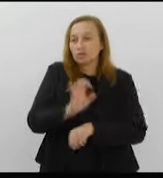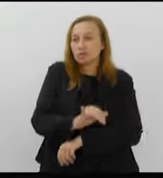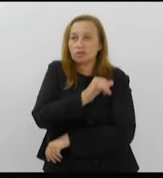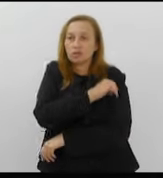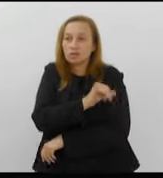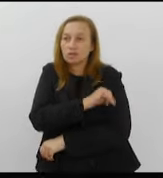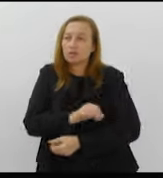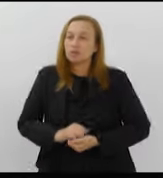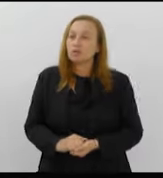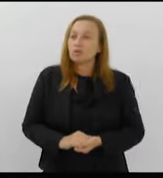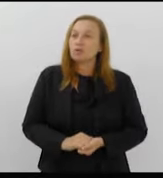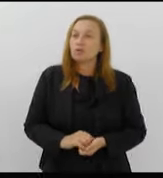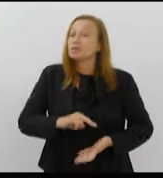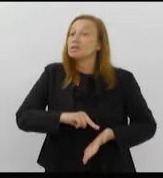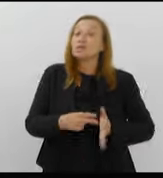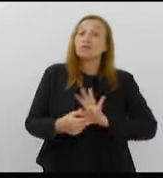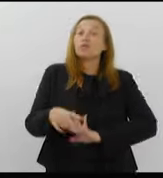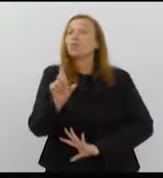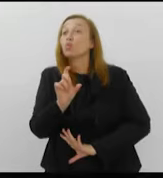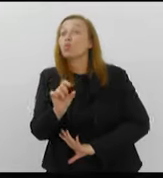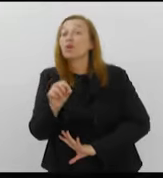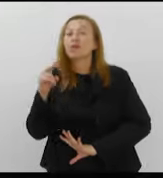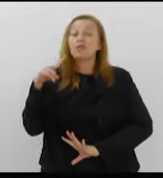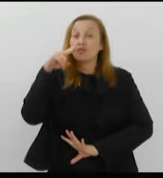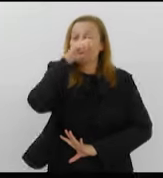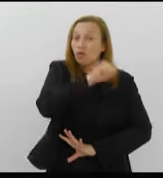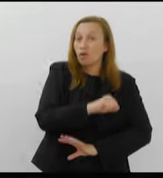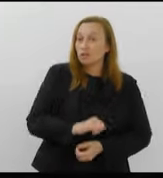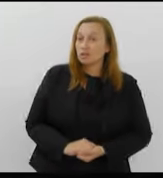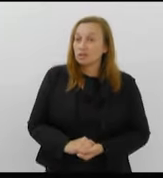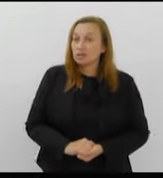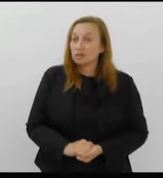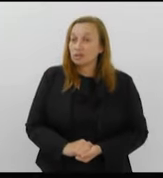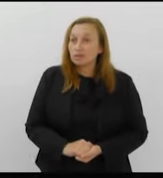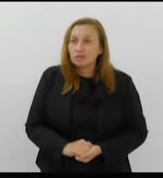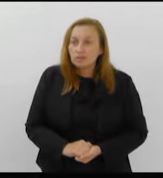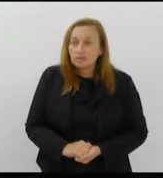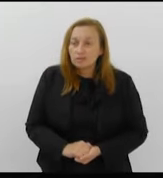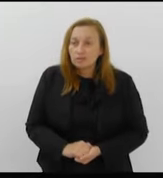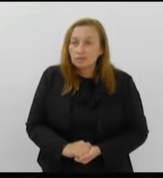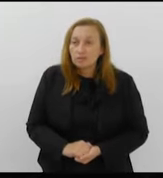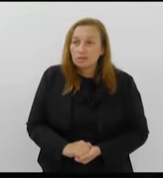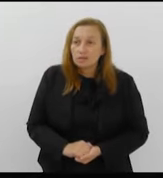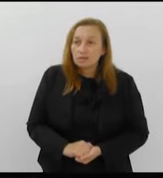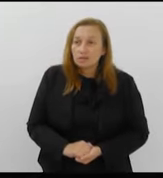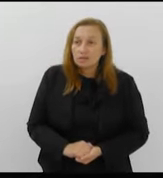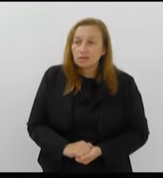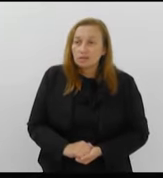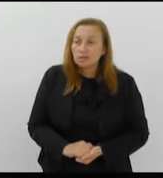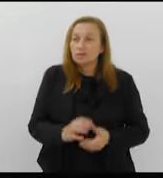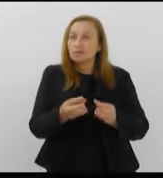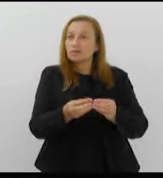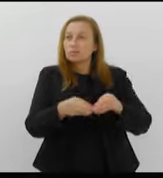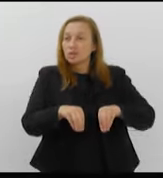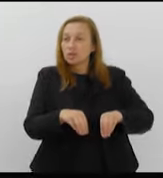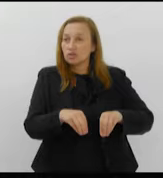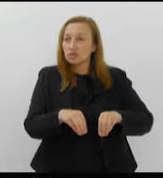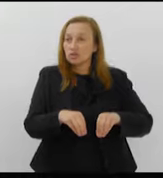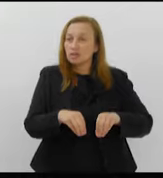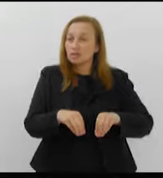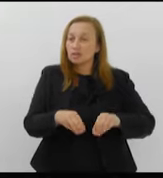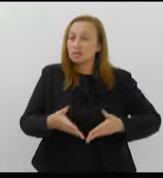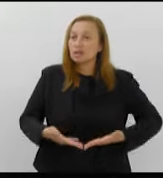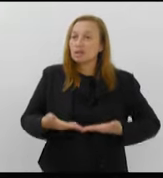significou fortemente um adensamento da precarização da entrega